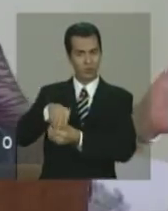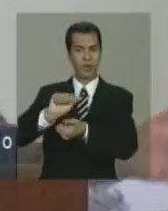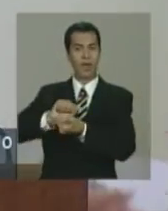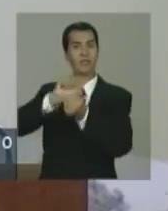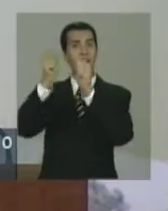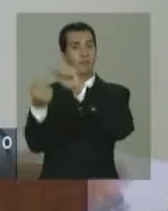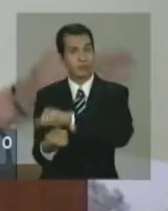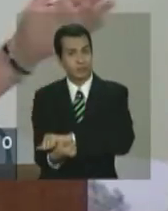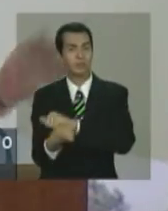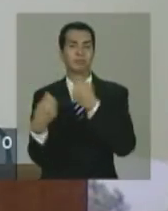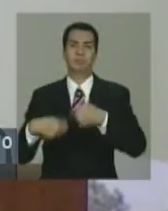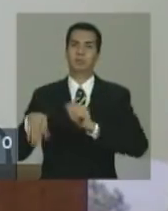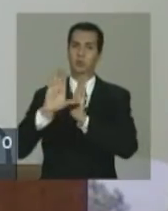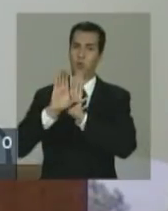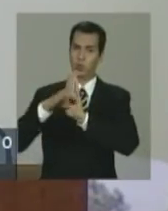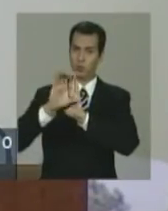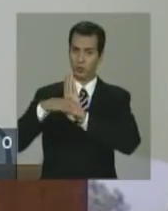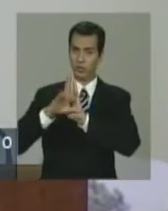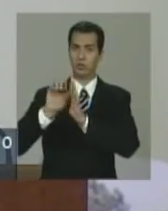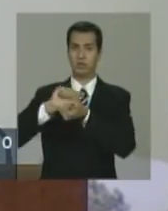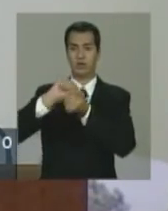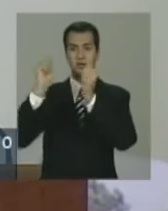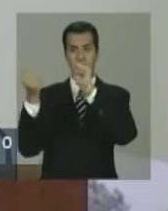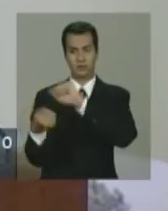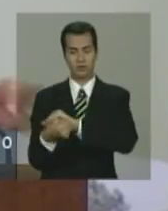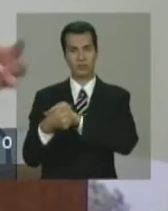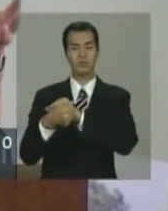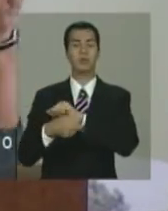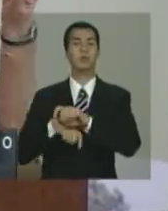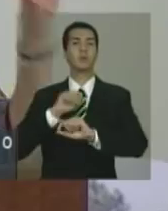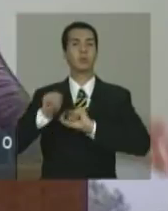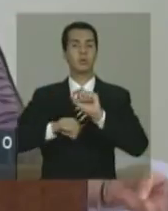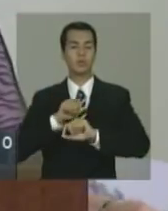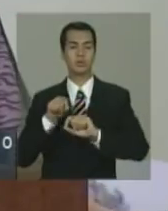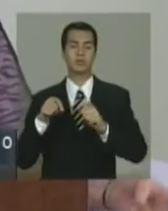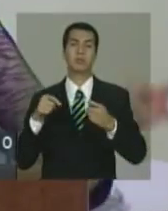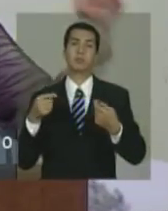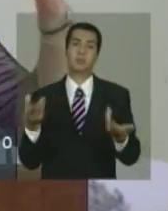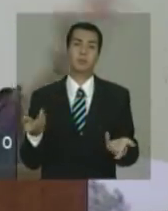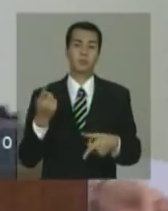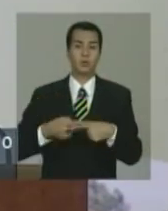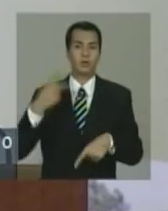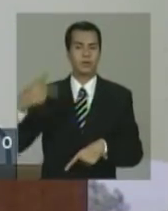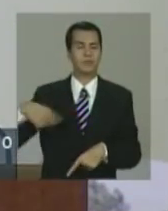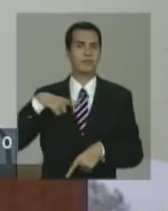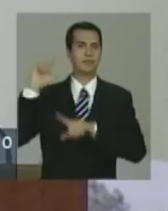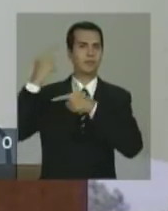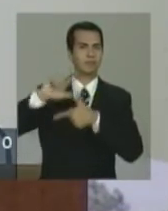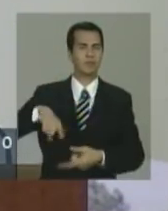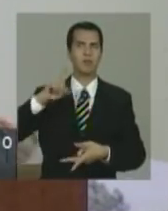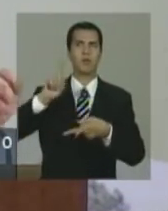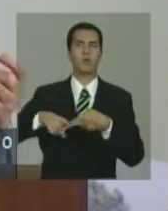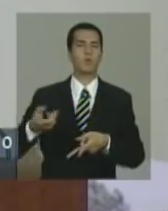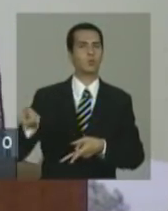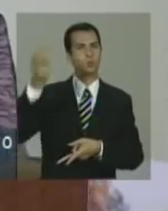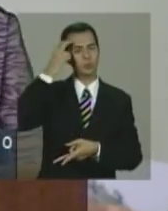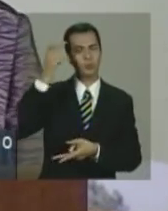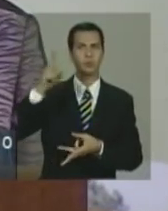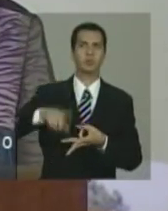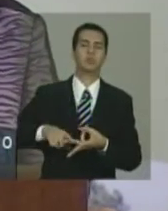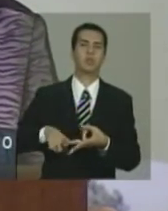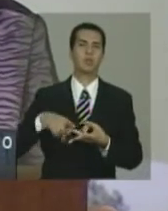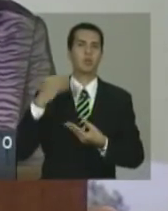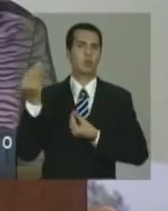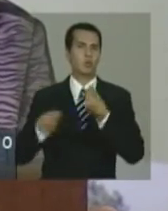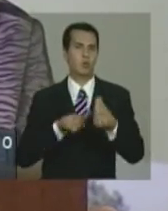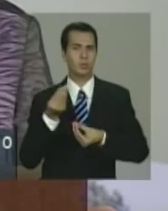É diversa, como disse o nosso representante do fórum, por conta das tradições, da cultura, da forma